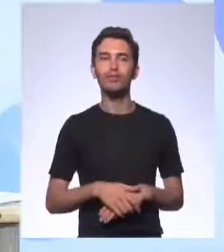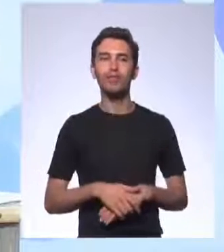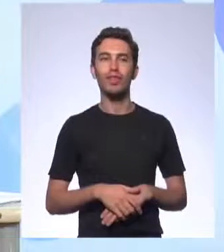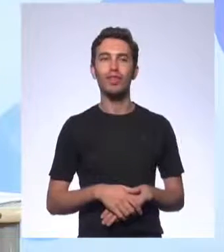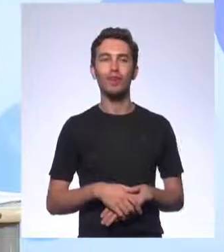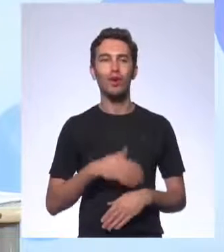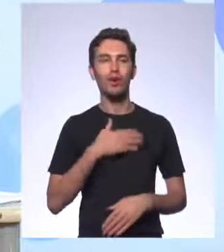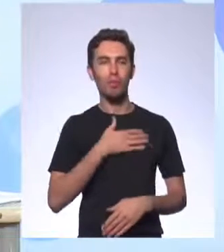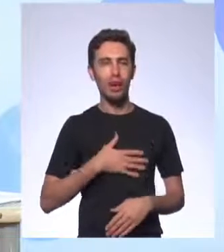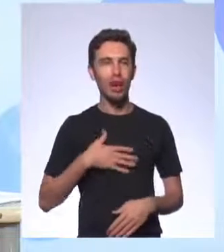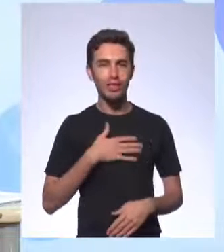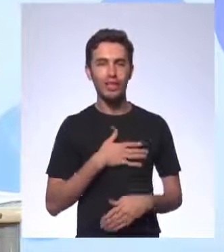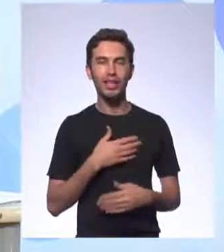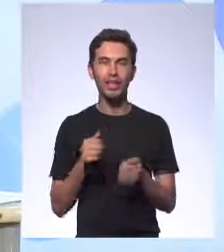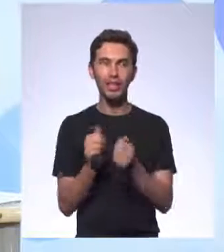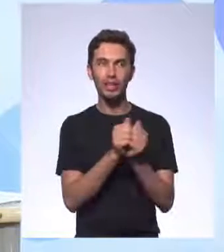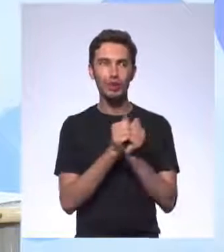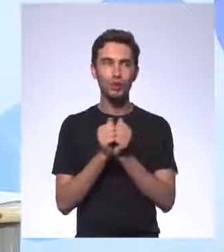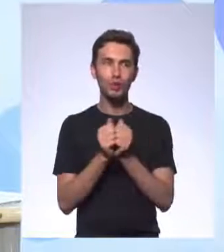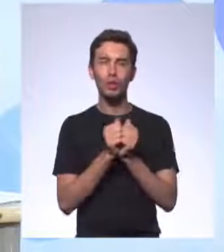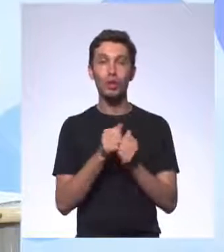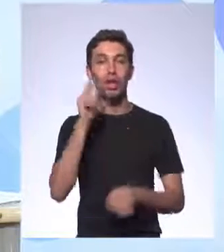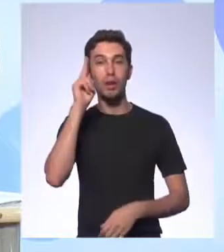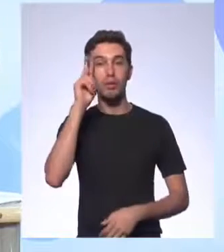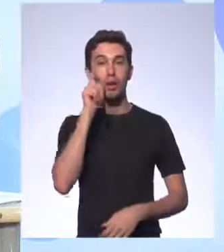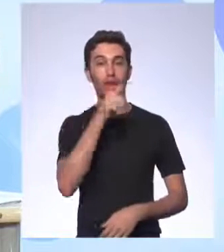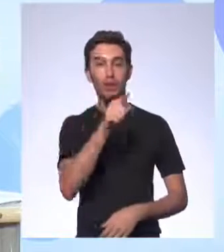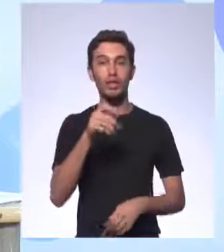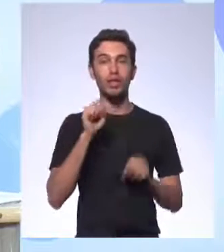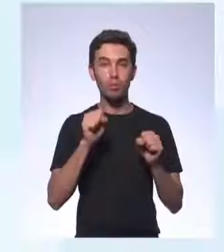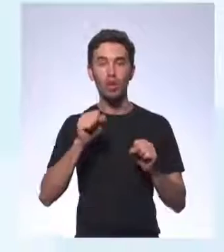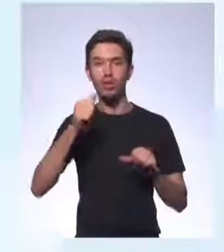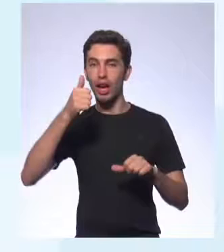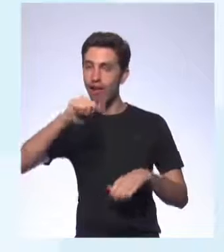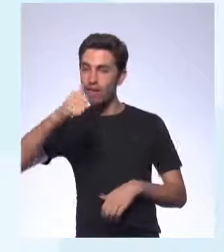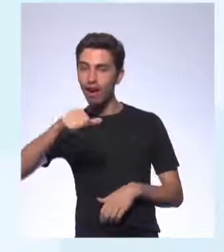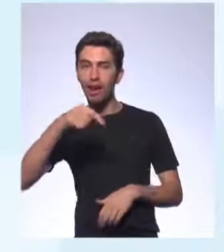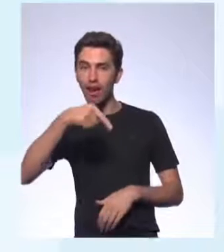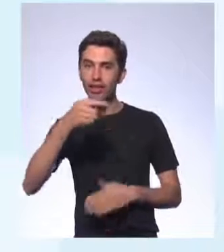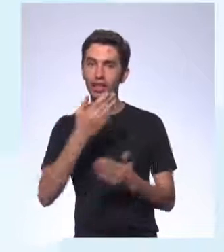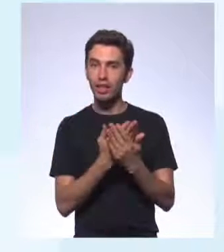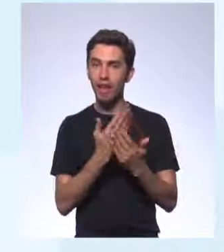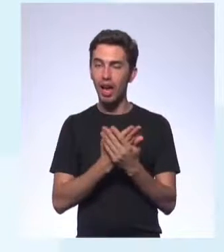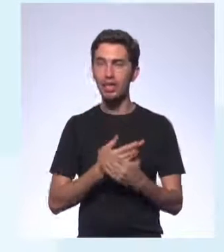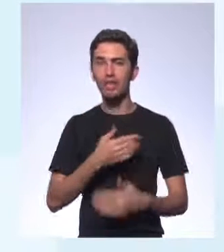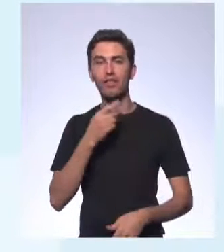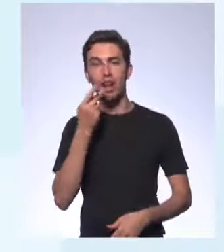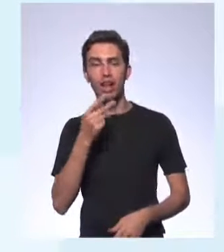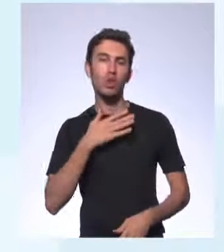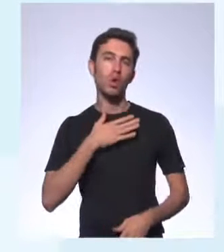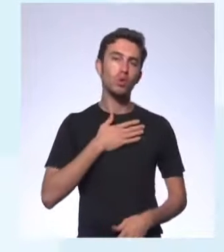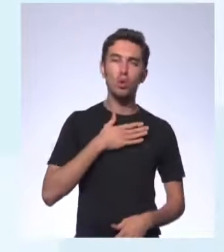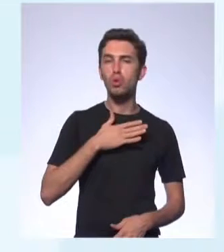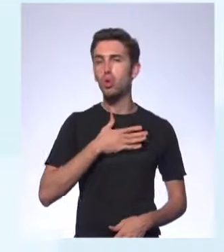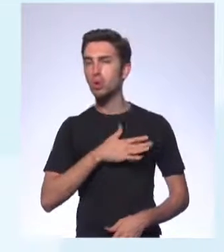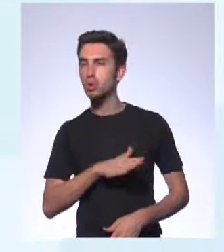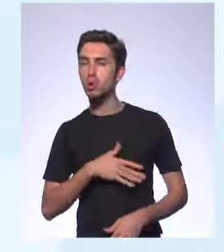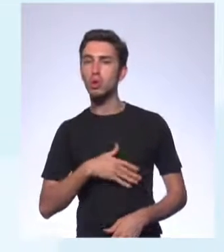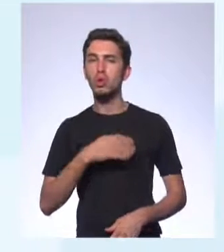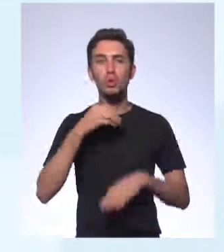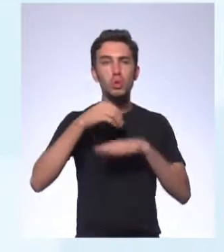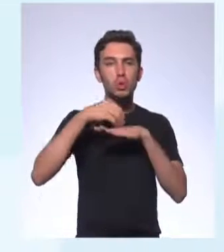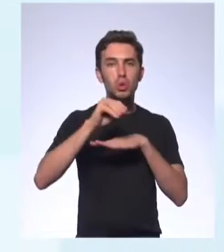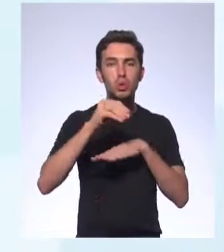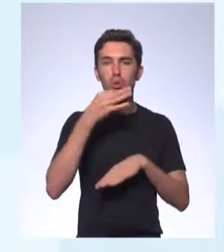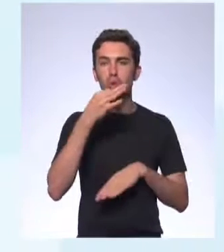Foi um prazer estar aqui com vocês. Lembrando que vocês podem avaliar essa nossa aula, dizer o que gostou, o que não gostou, dar a sua